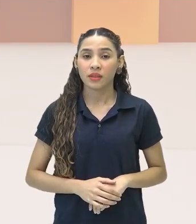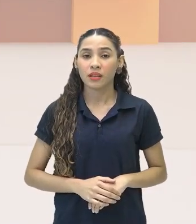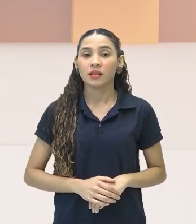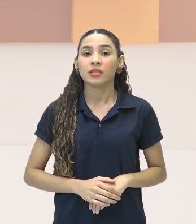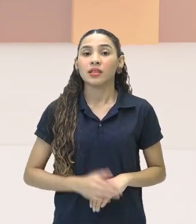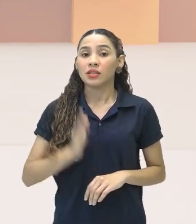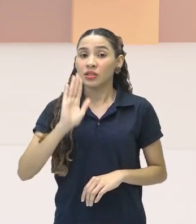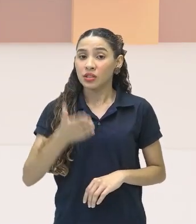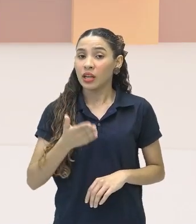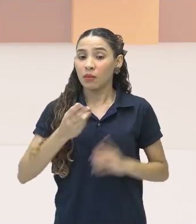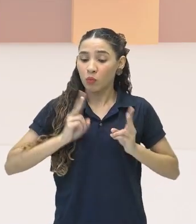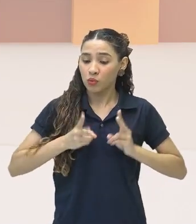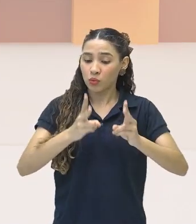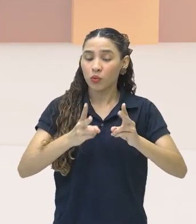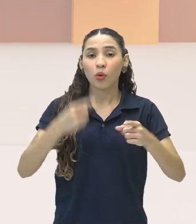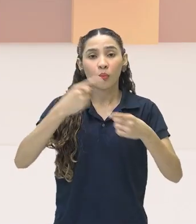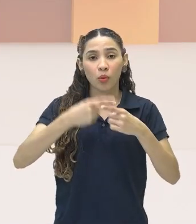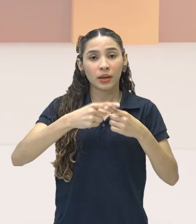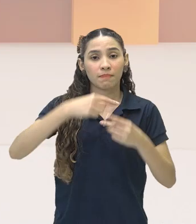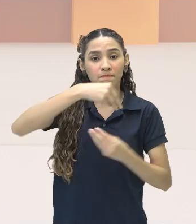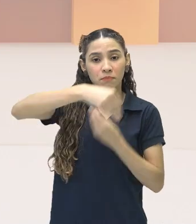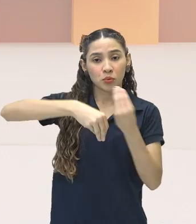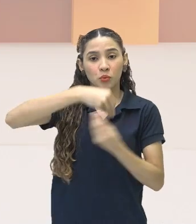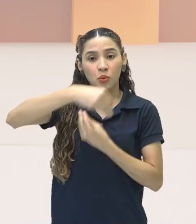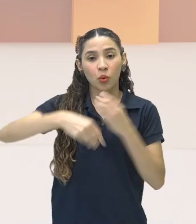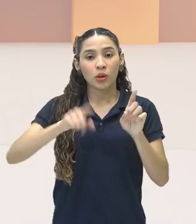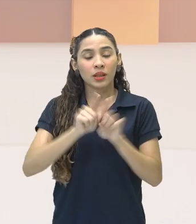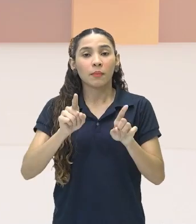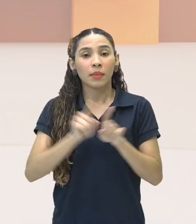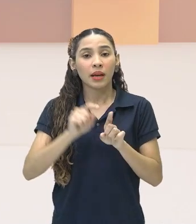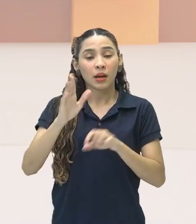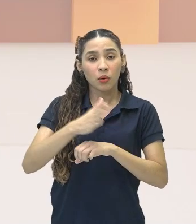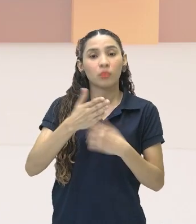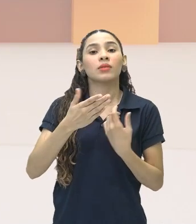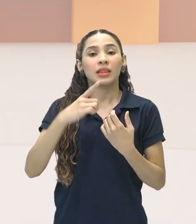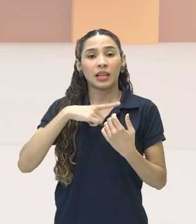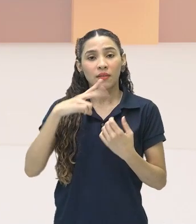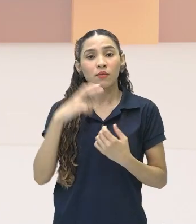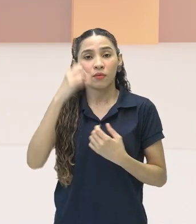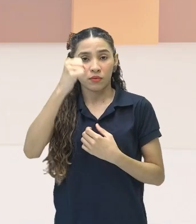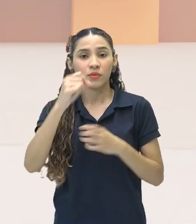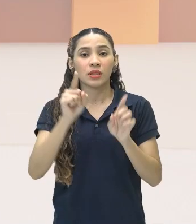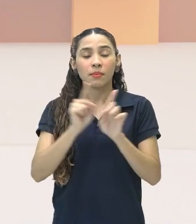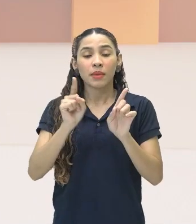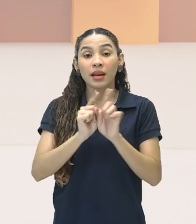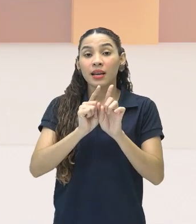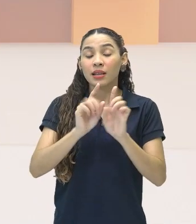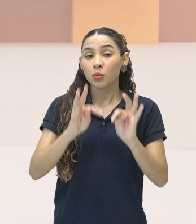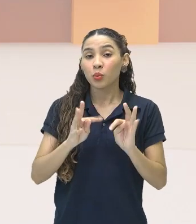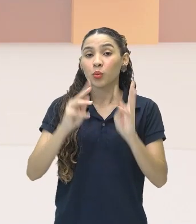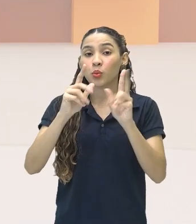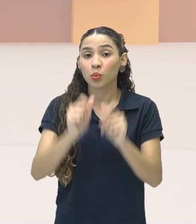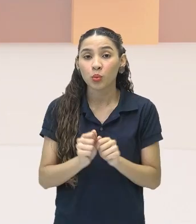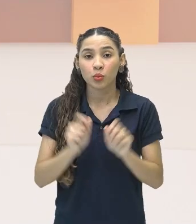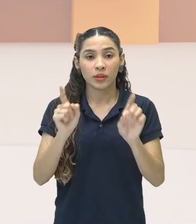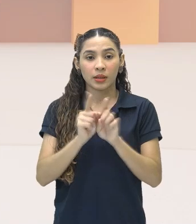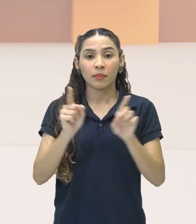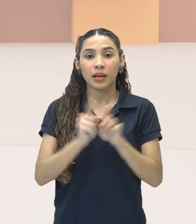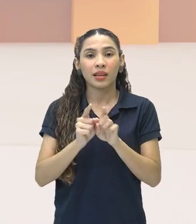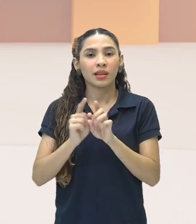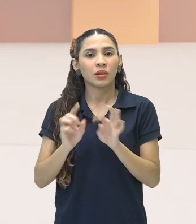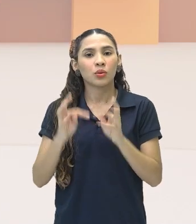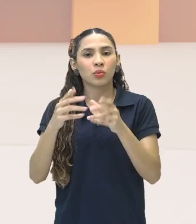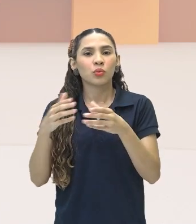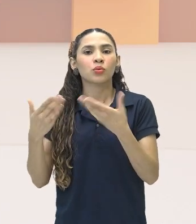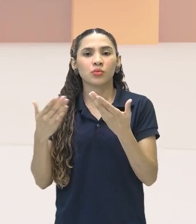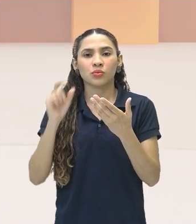já ficou aqui porque foi misturado, aquele que conquistou, então tudo isso daí. E essas turmas todas